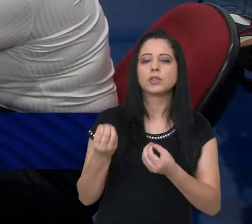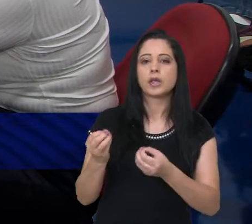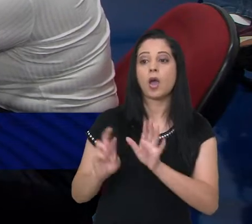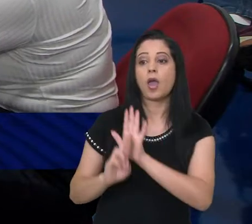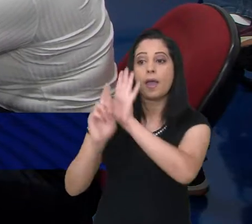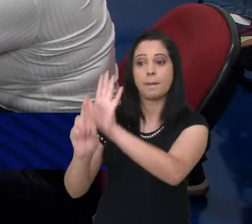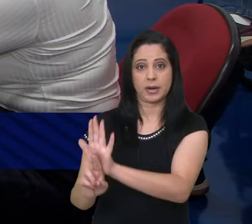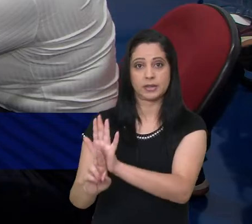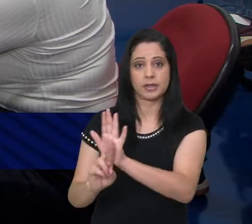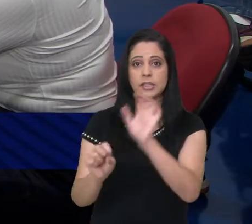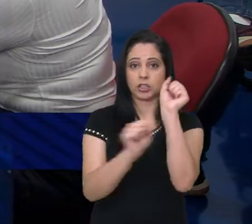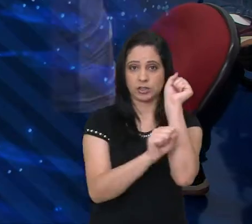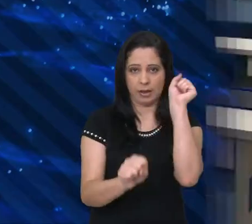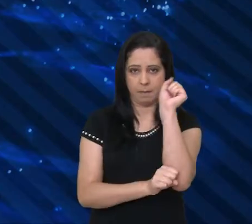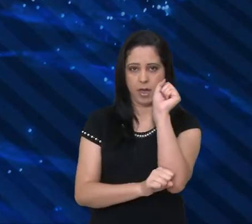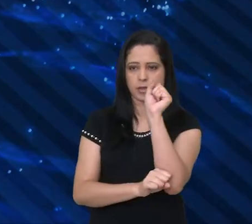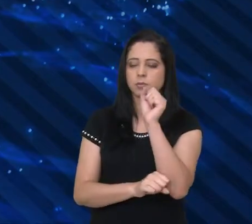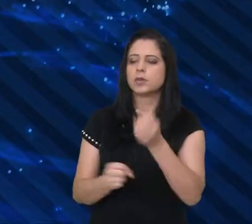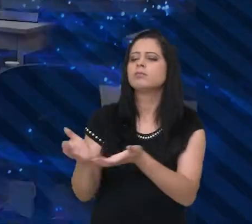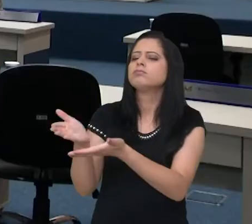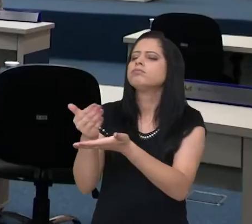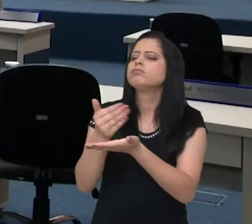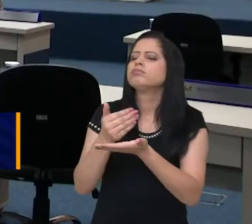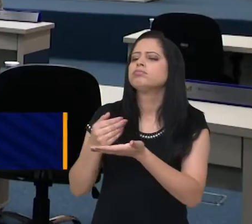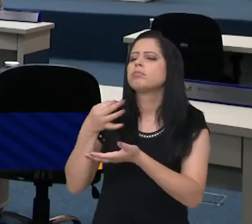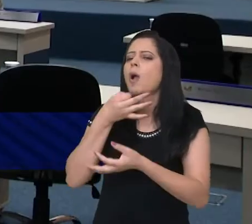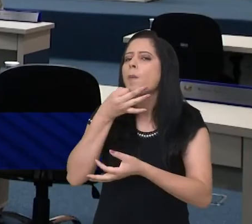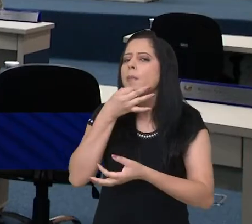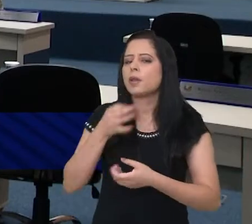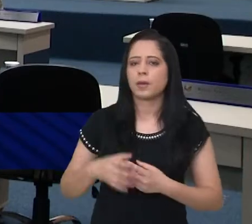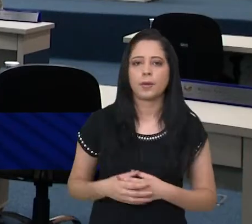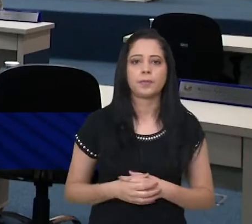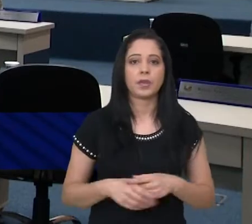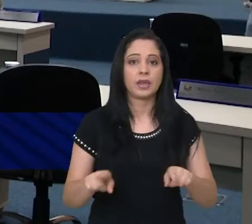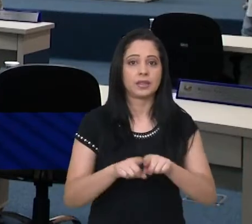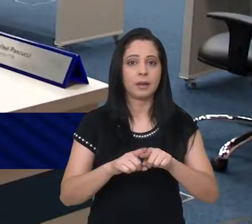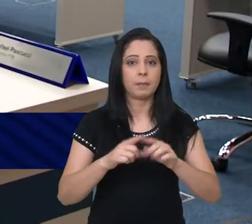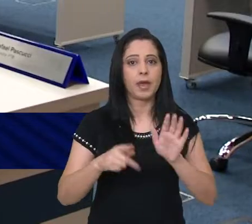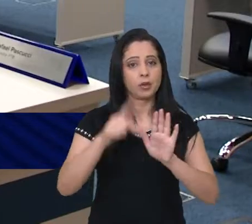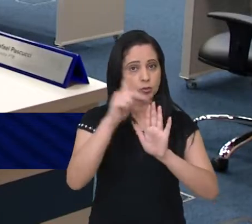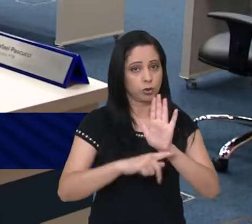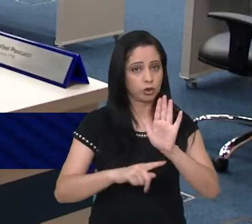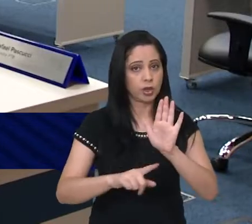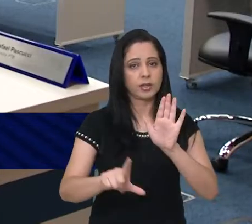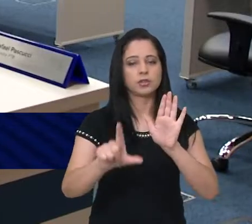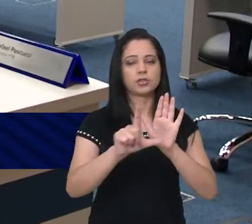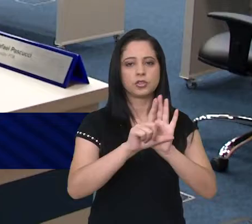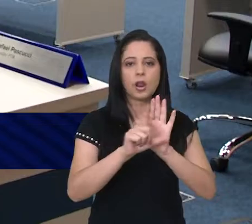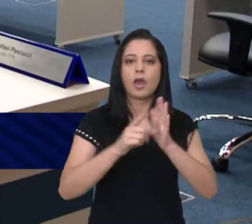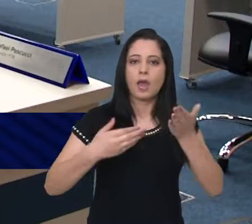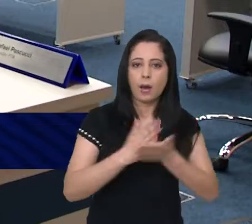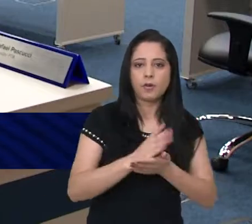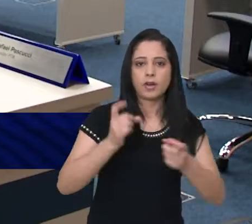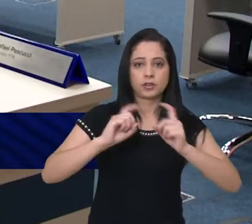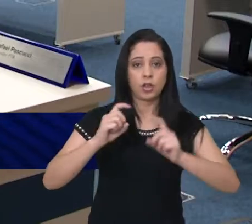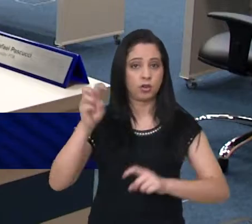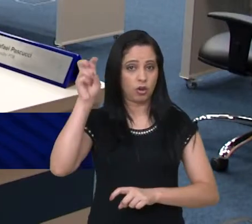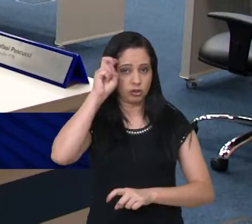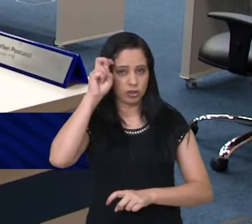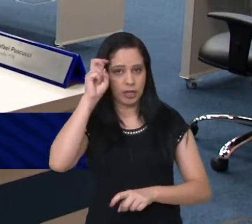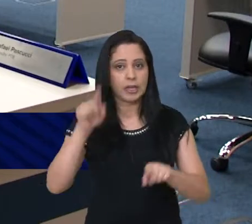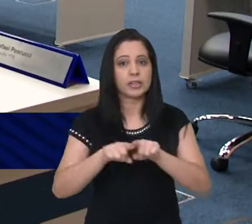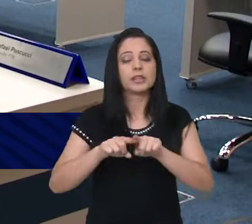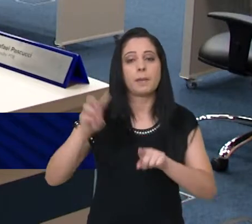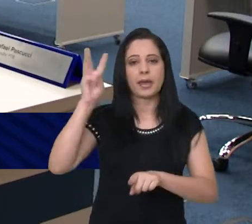da concessionária aqui em São José. Confira os projetos aprovados na sessão de quinta e os temas em debate durante a sessão de